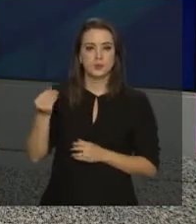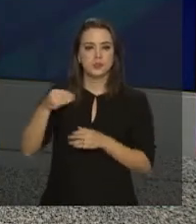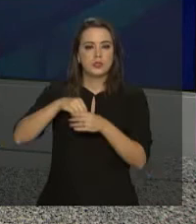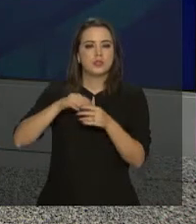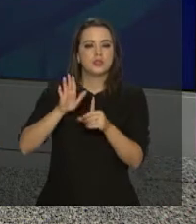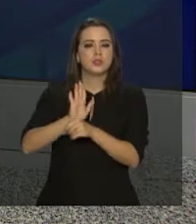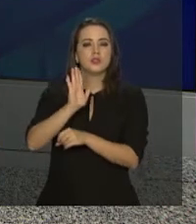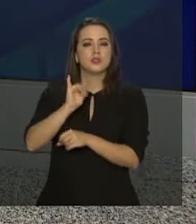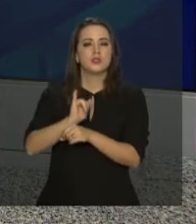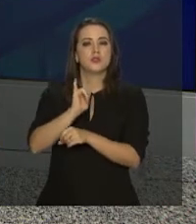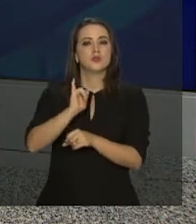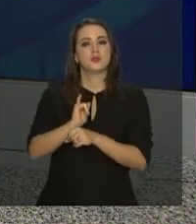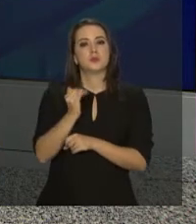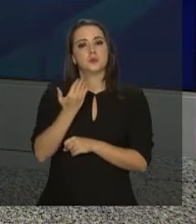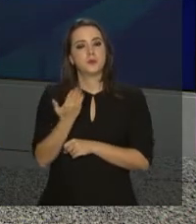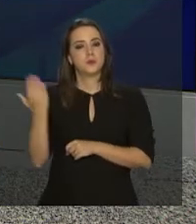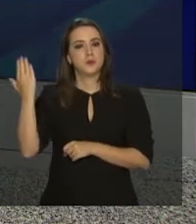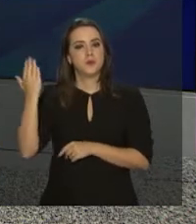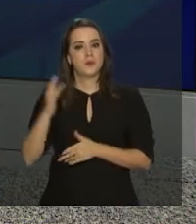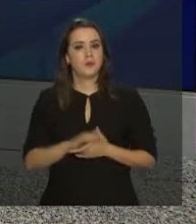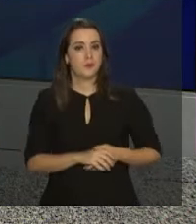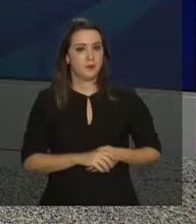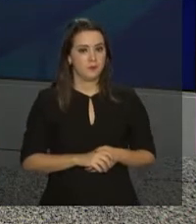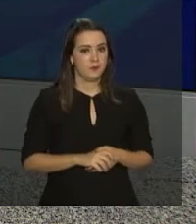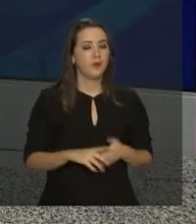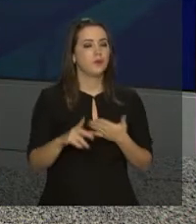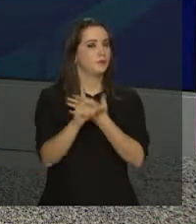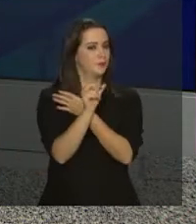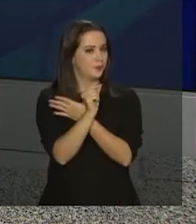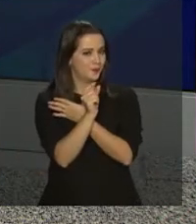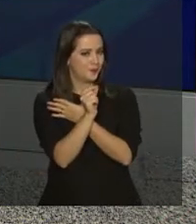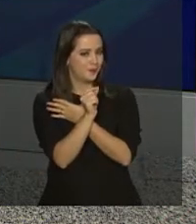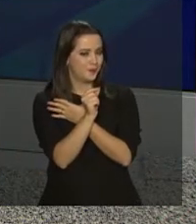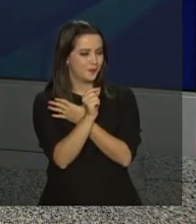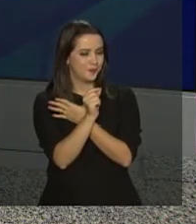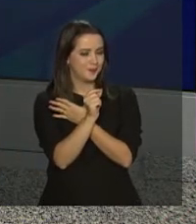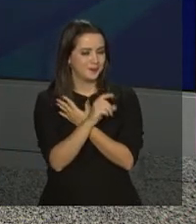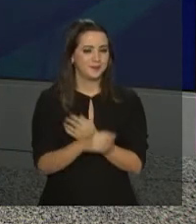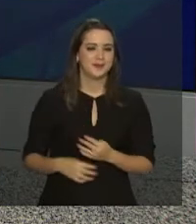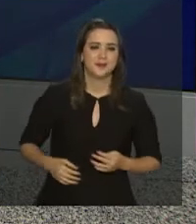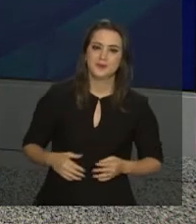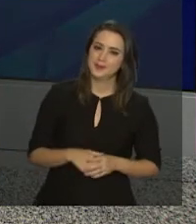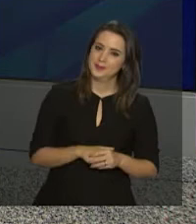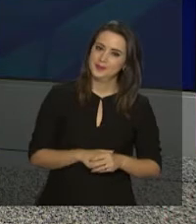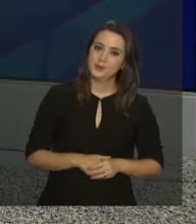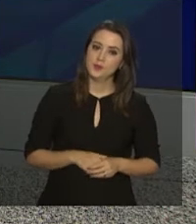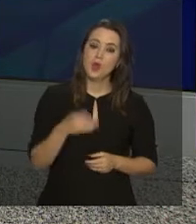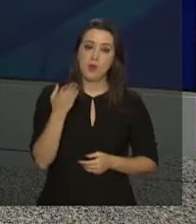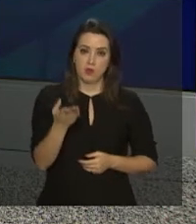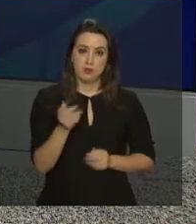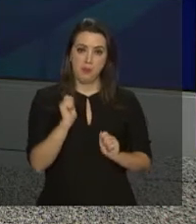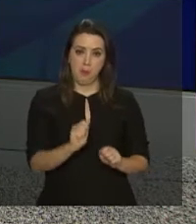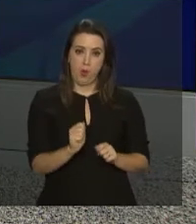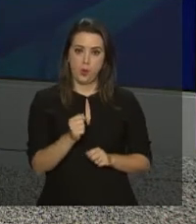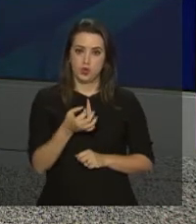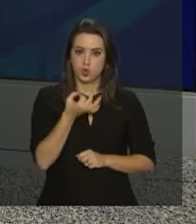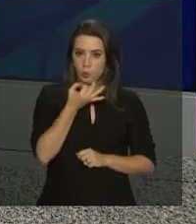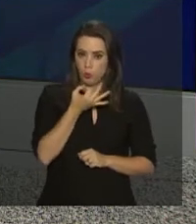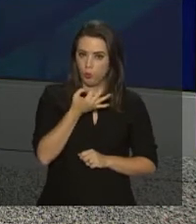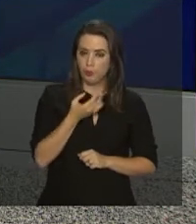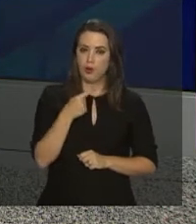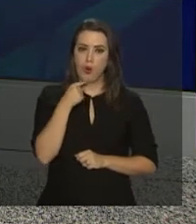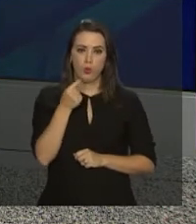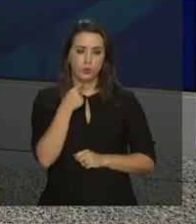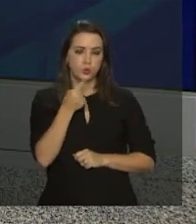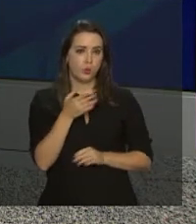todas as reportagens estão em nosso canal no youtube acesse também o nosso perfil no twitter e você pode ainda mandar sugestões de